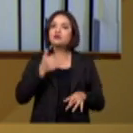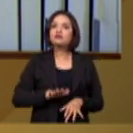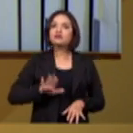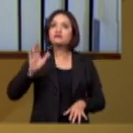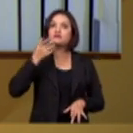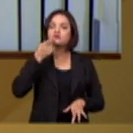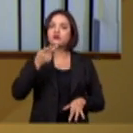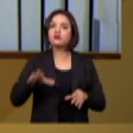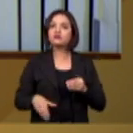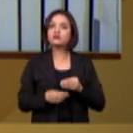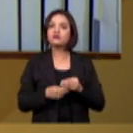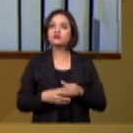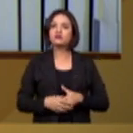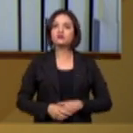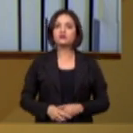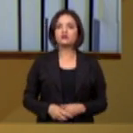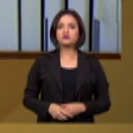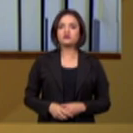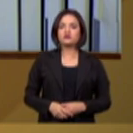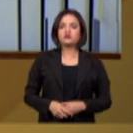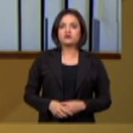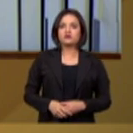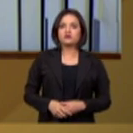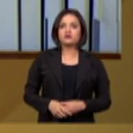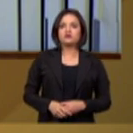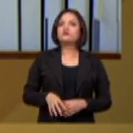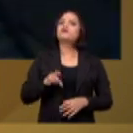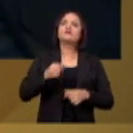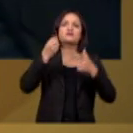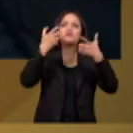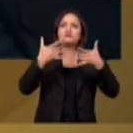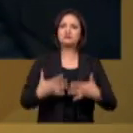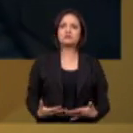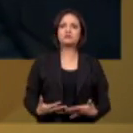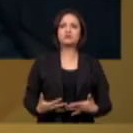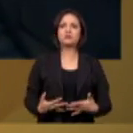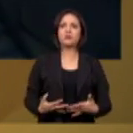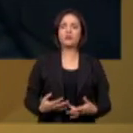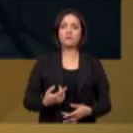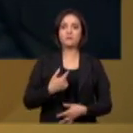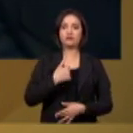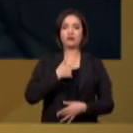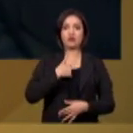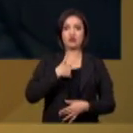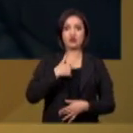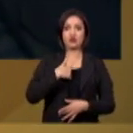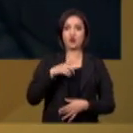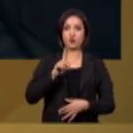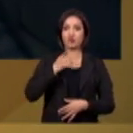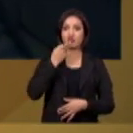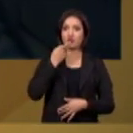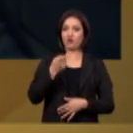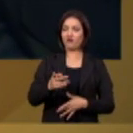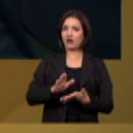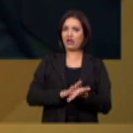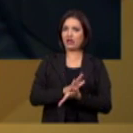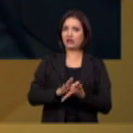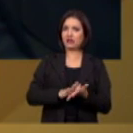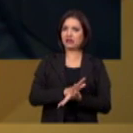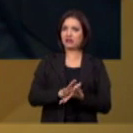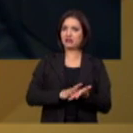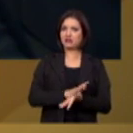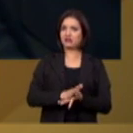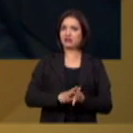passa a palavra vocês então rápido esse conhecimento não levantei a questão alguma estranha